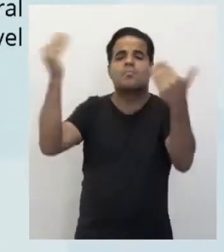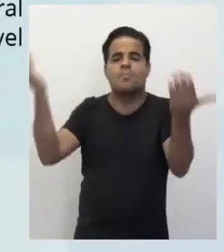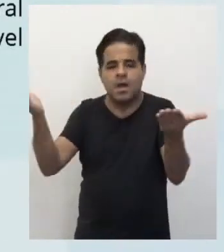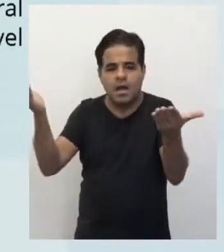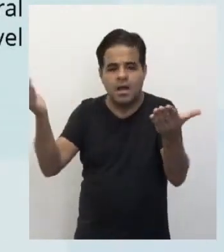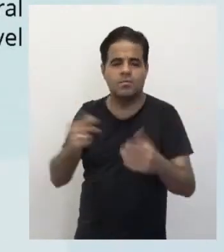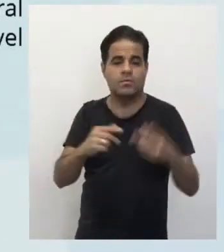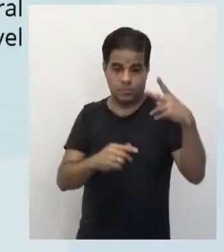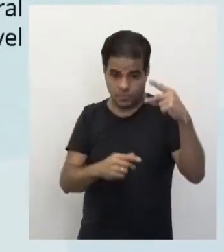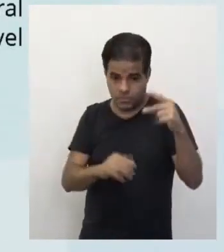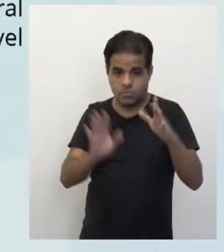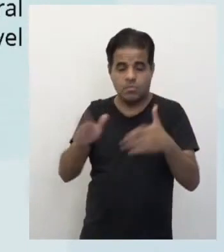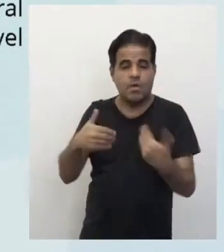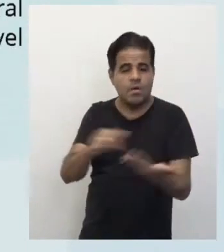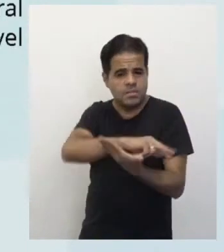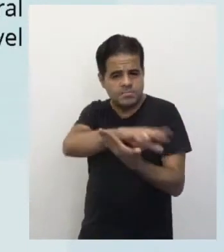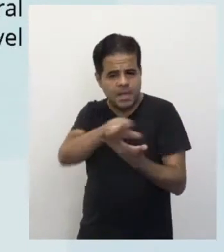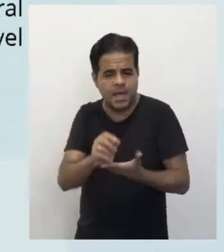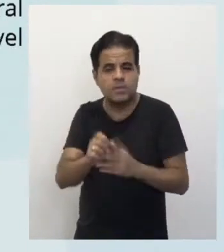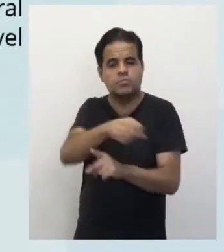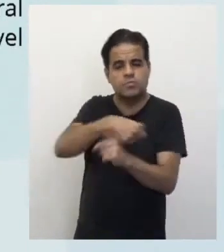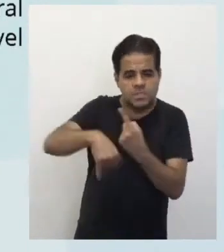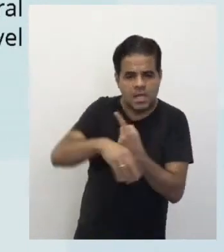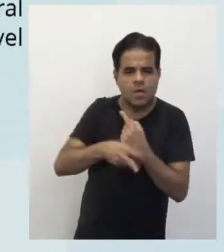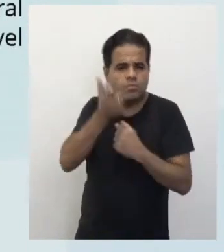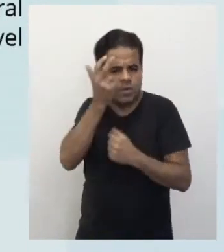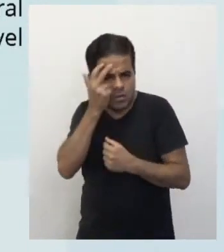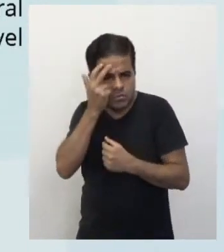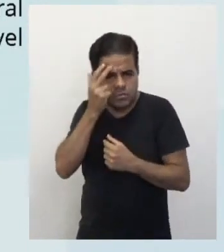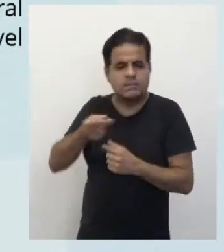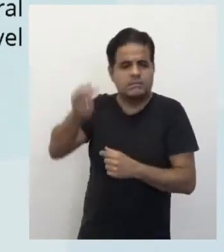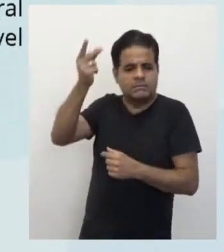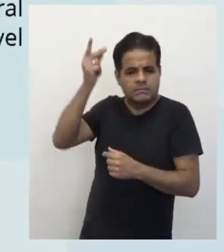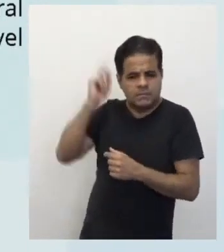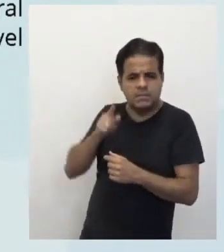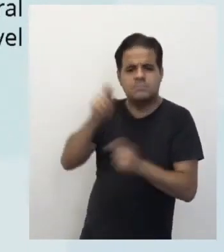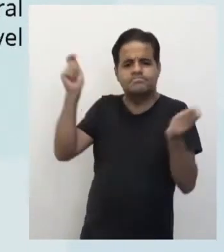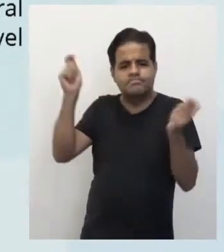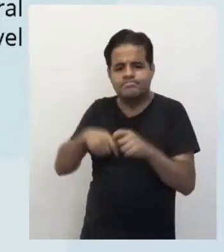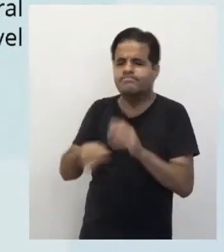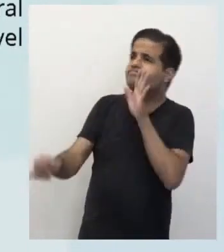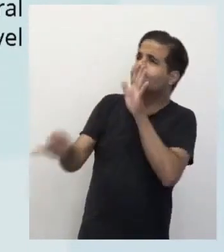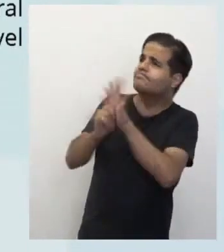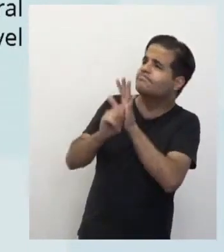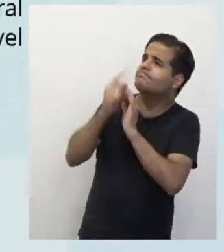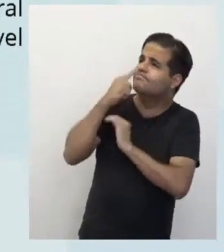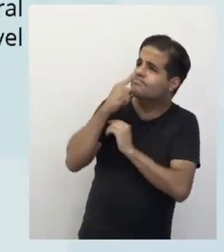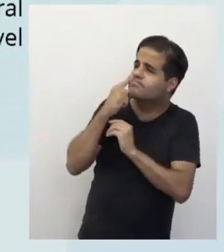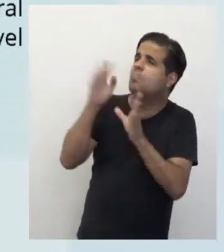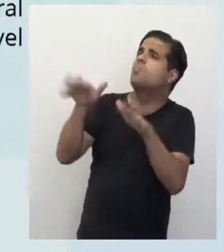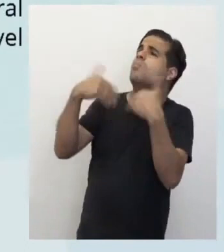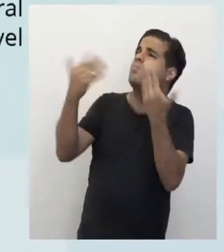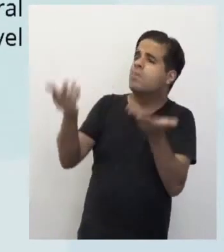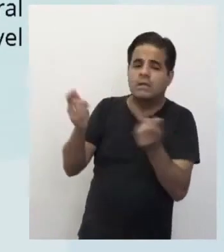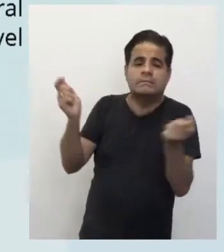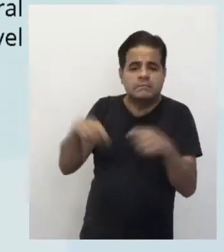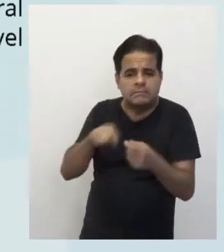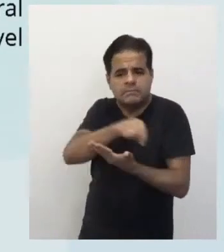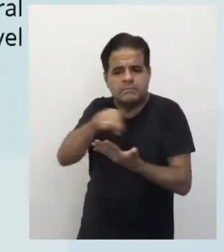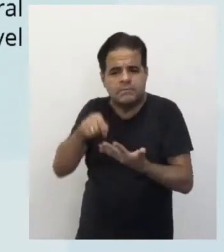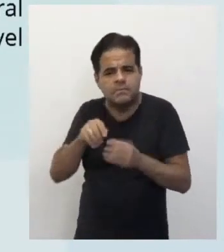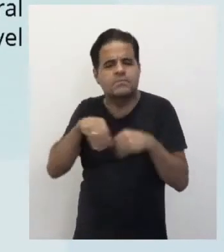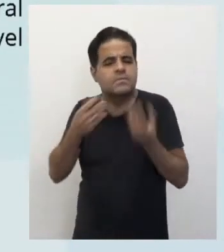E 2, qual aspecto social ou cultural sobre essa civilização é possível identificar por meio dela?